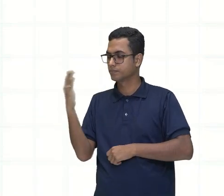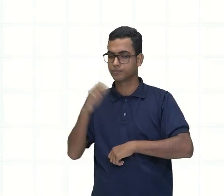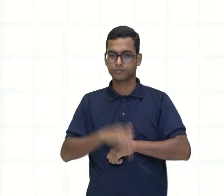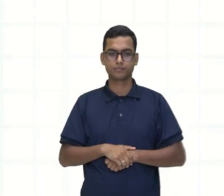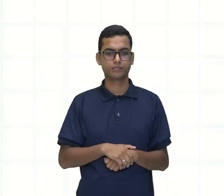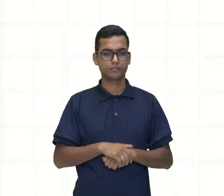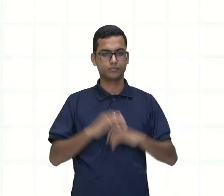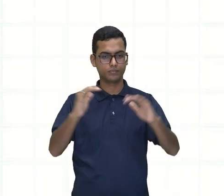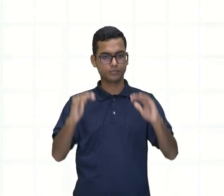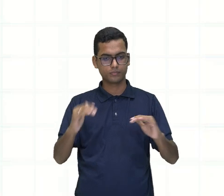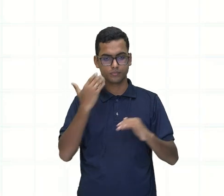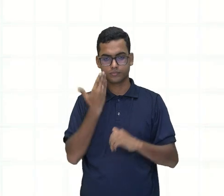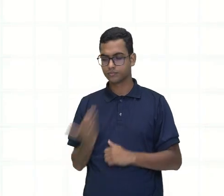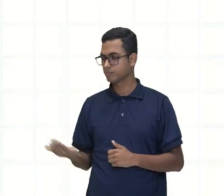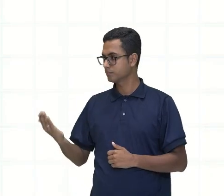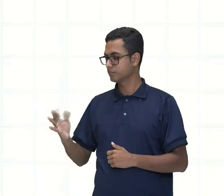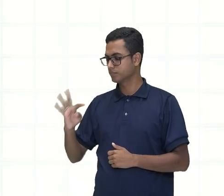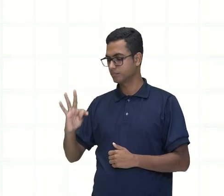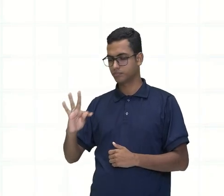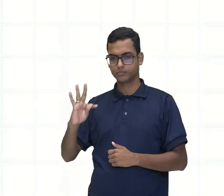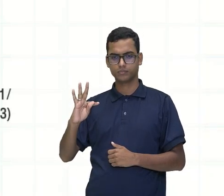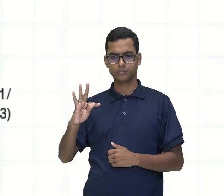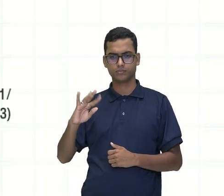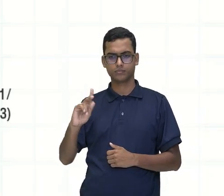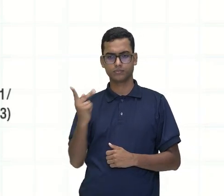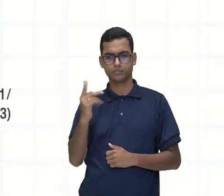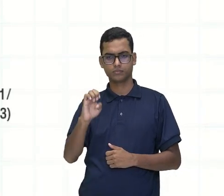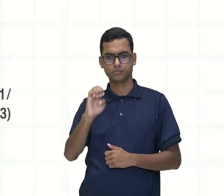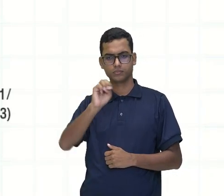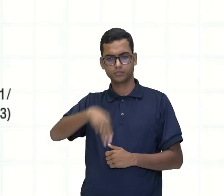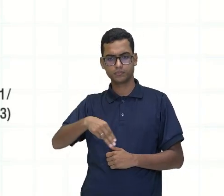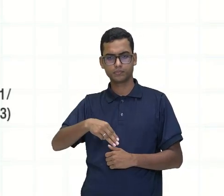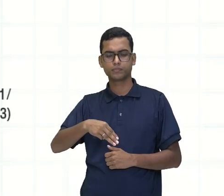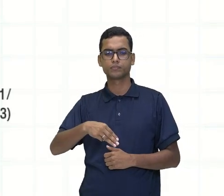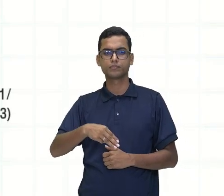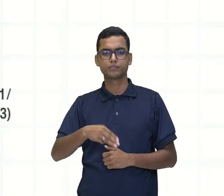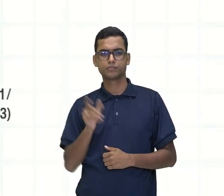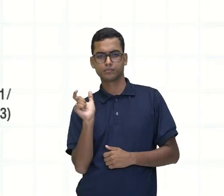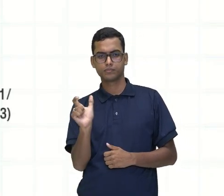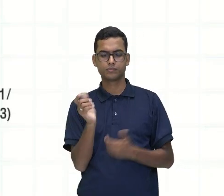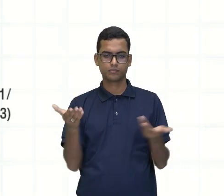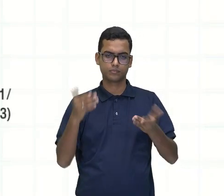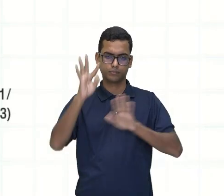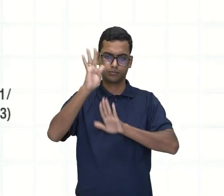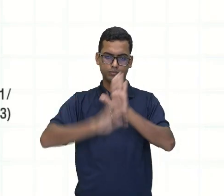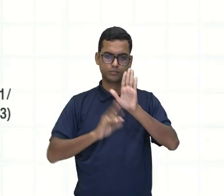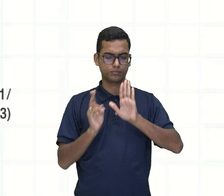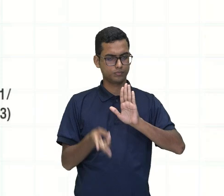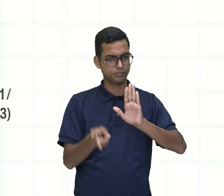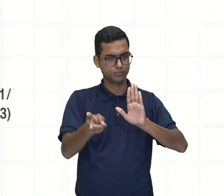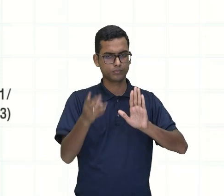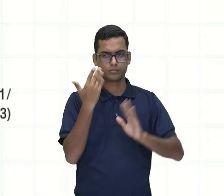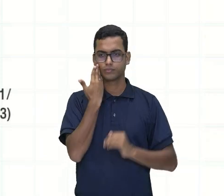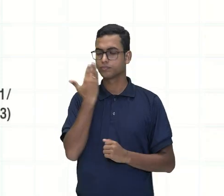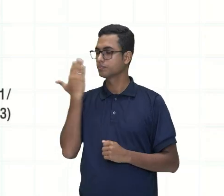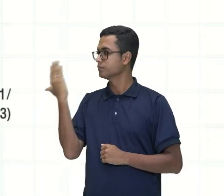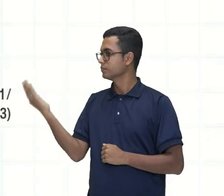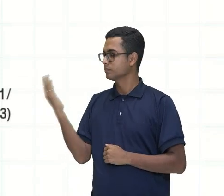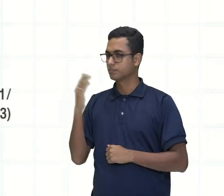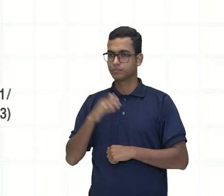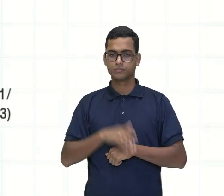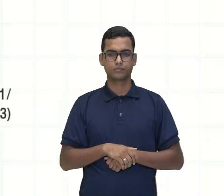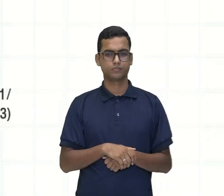them from the danger, do perigo. Continuando o nosso texto. When Sam gave the potion to a boy, quando